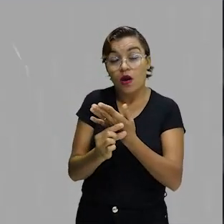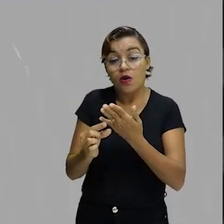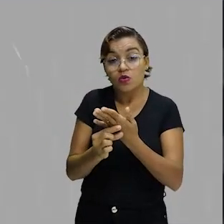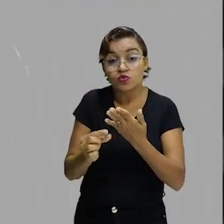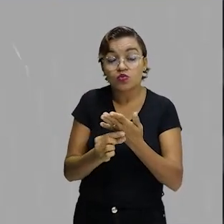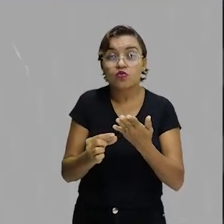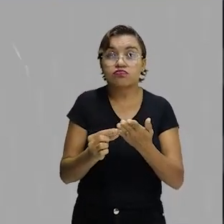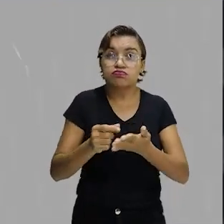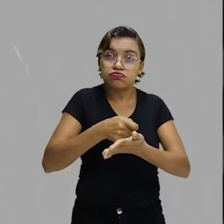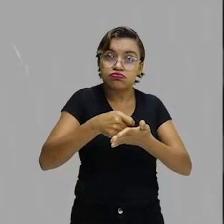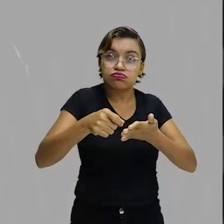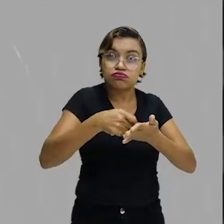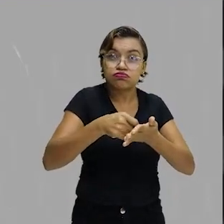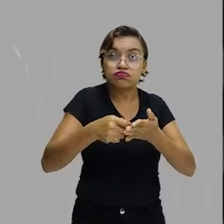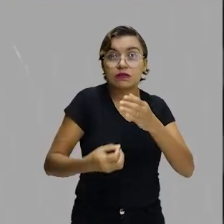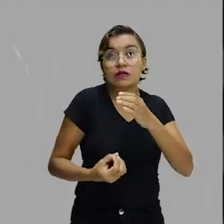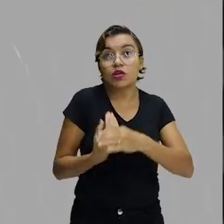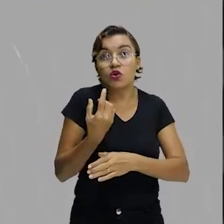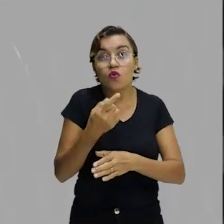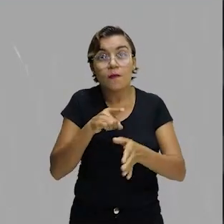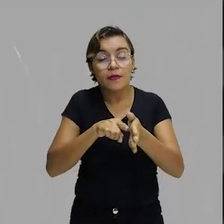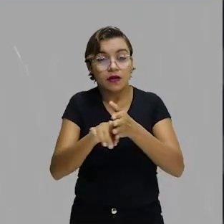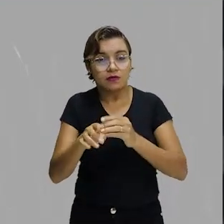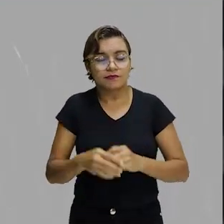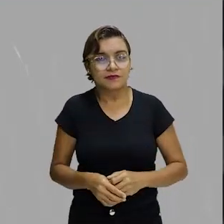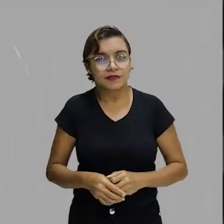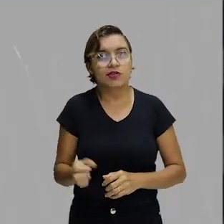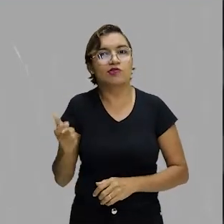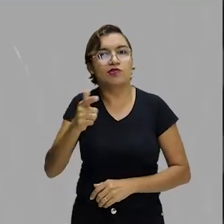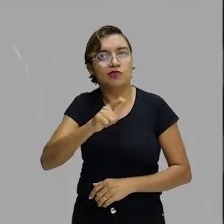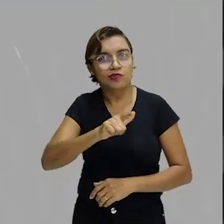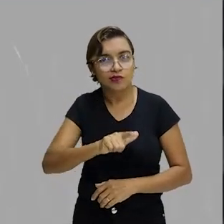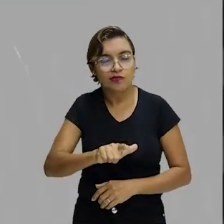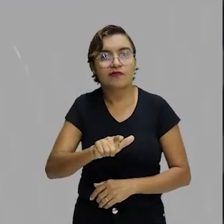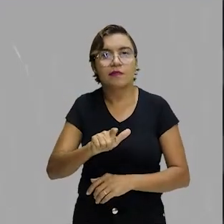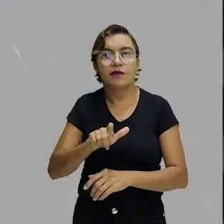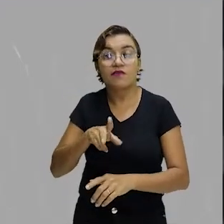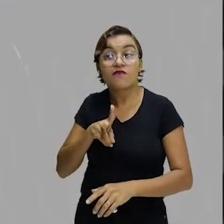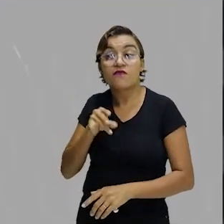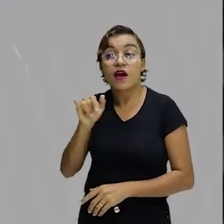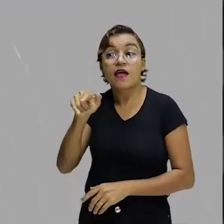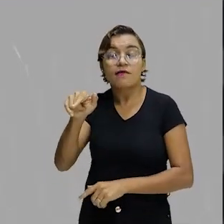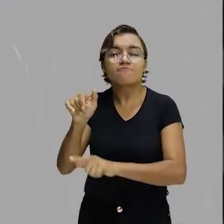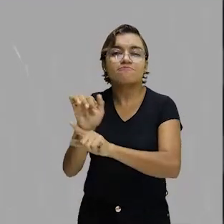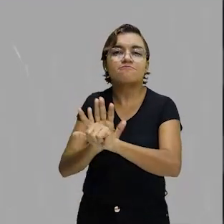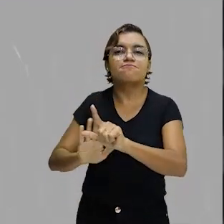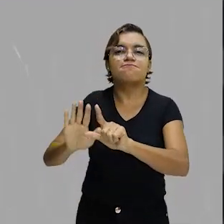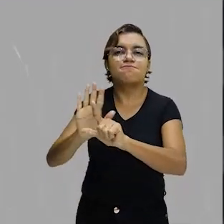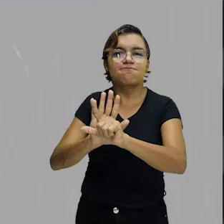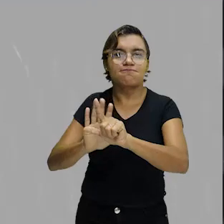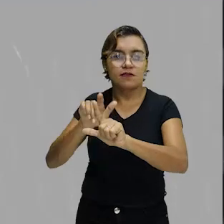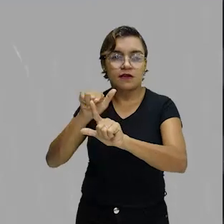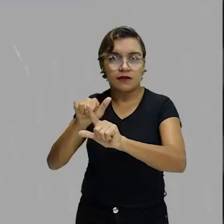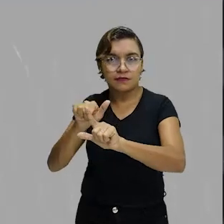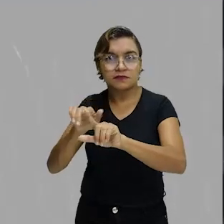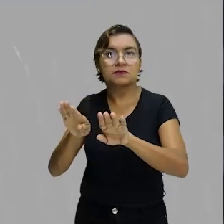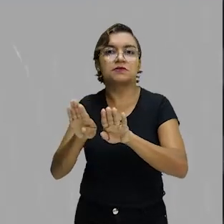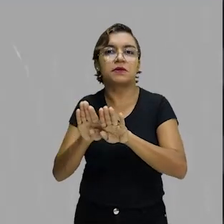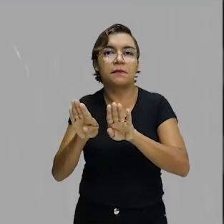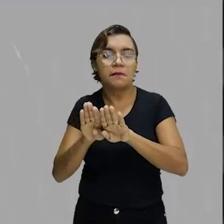conteúdo, obviamente, aí mais uma vez, dá um Gonçalves Dias lá, vai lá na plataforma, dá um Gonçalves Dias na